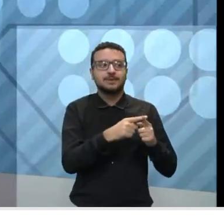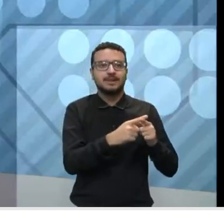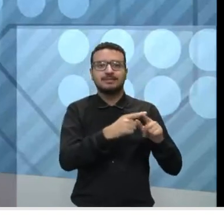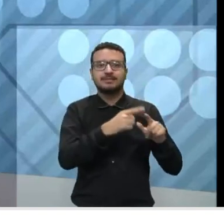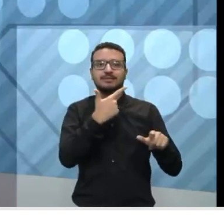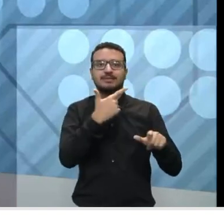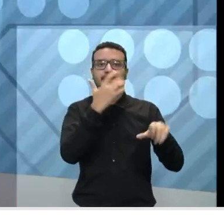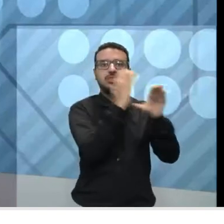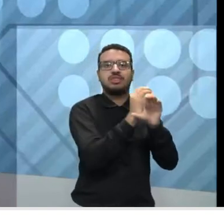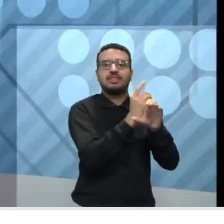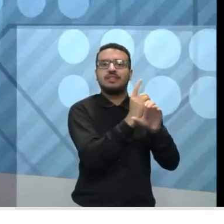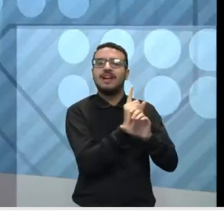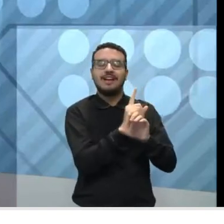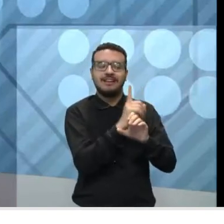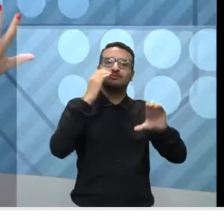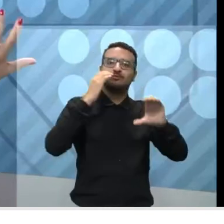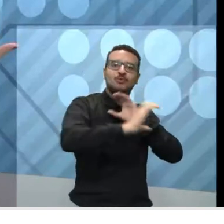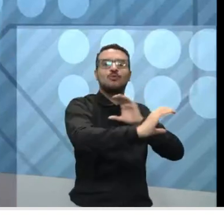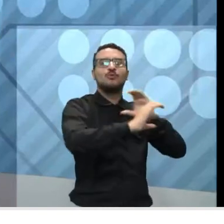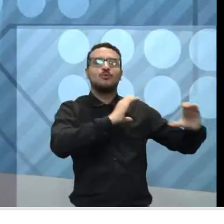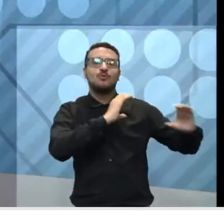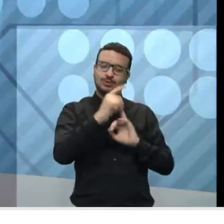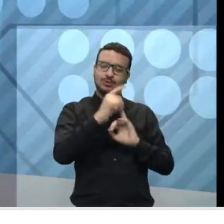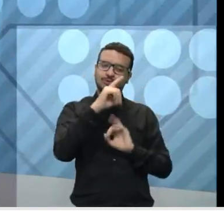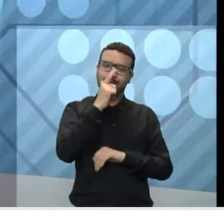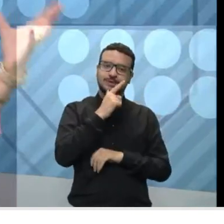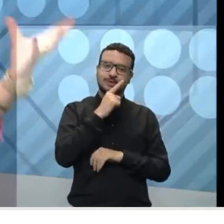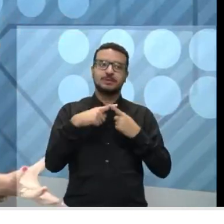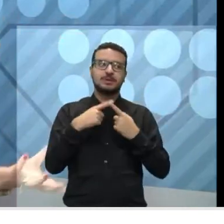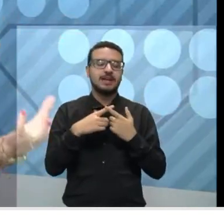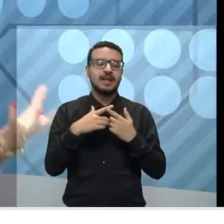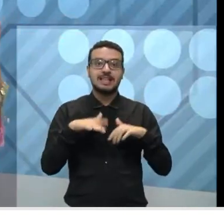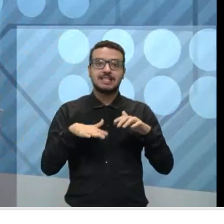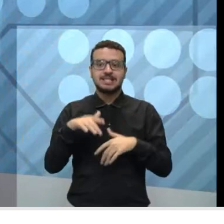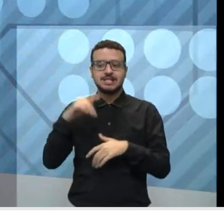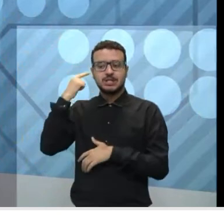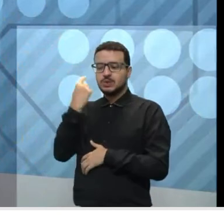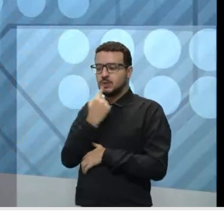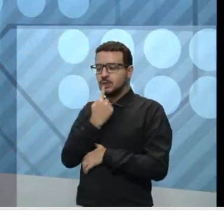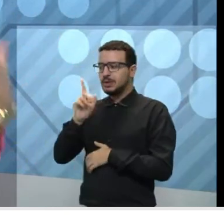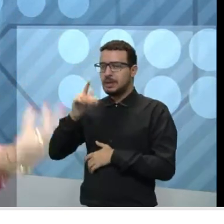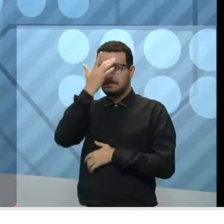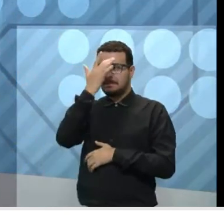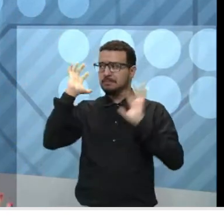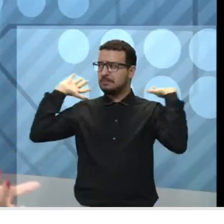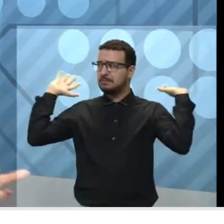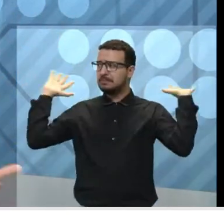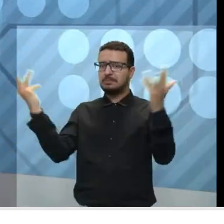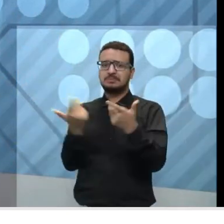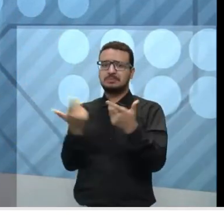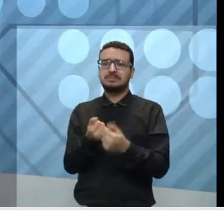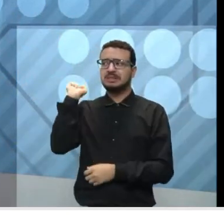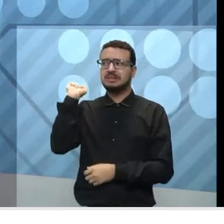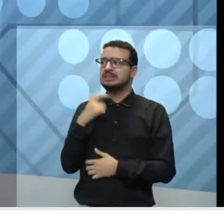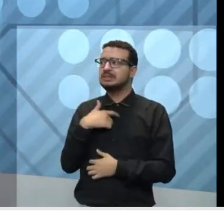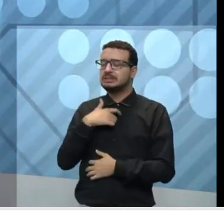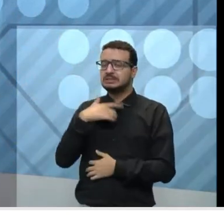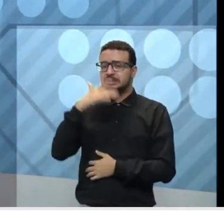pessoas e essas pessoas não sabem a sua língua e ele está isolado, né? Então, ele não se sente parte daquele ambiente.